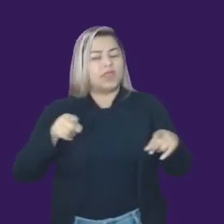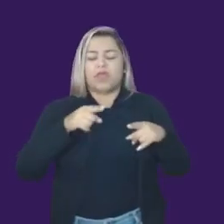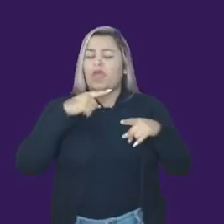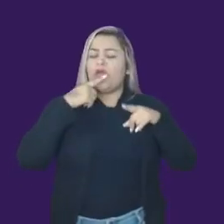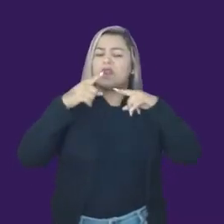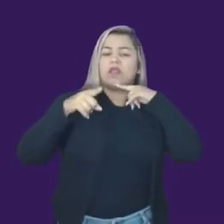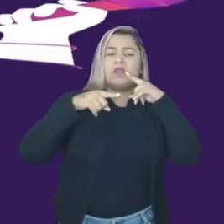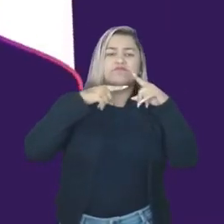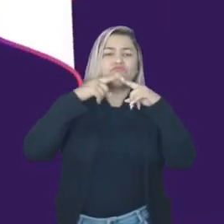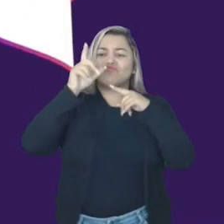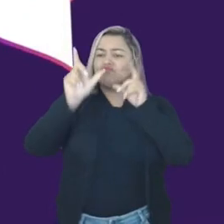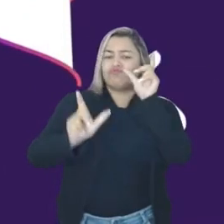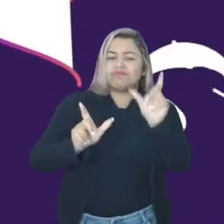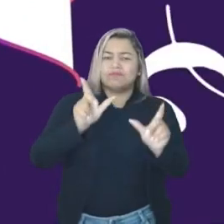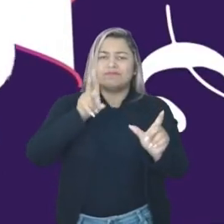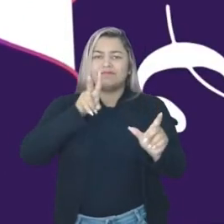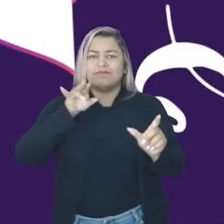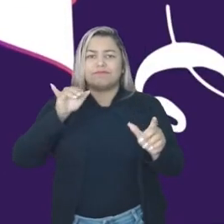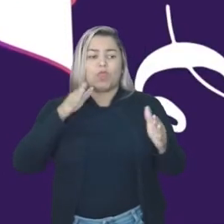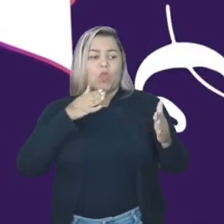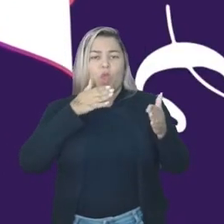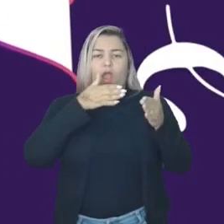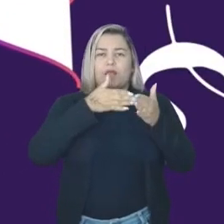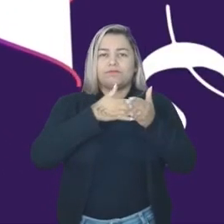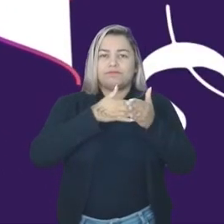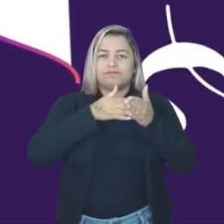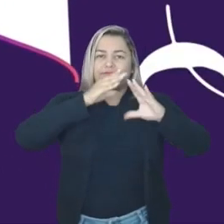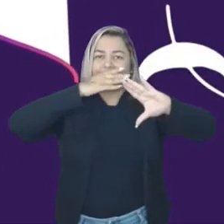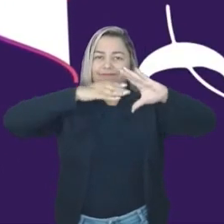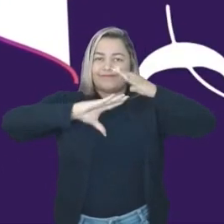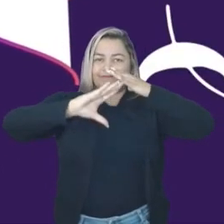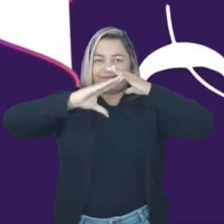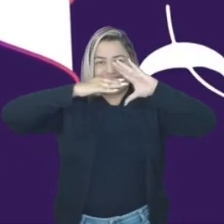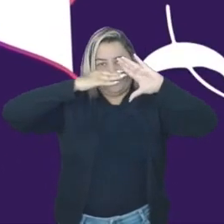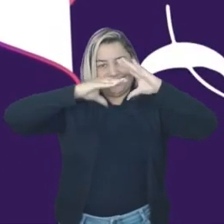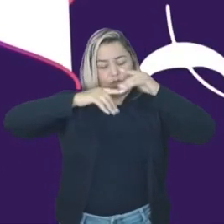Ninguém vai me impedir de cantar e lutar.